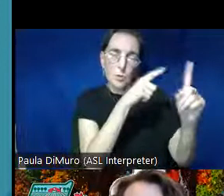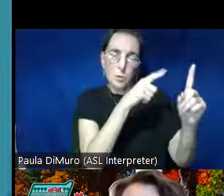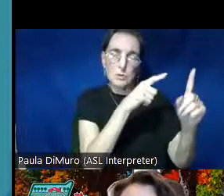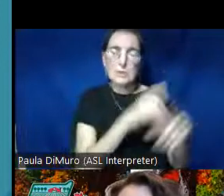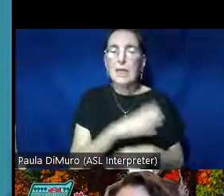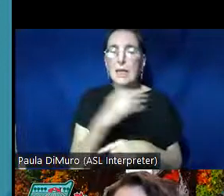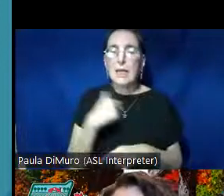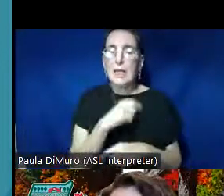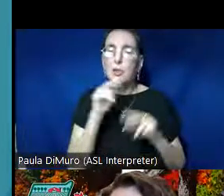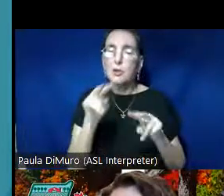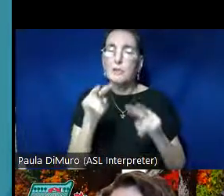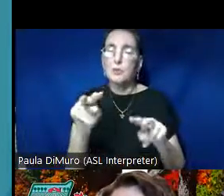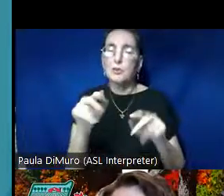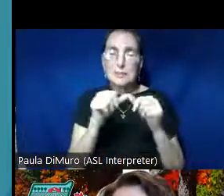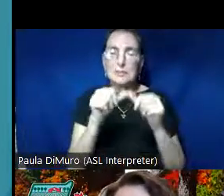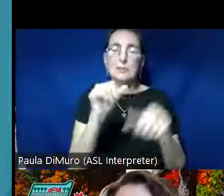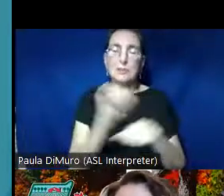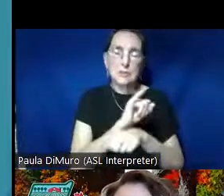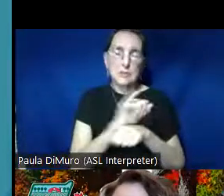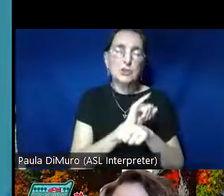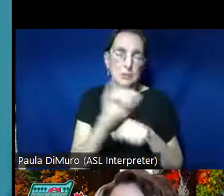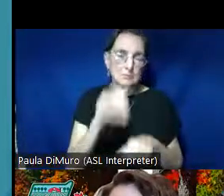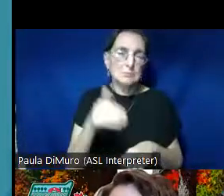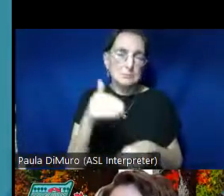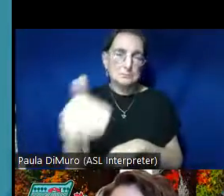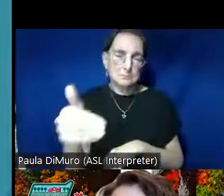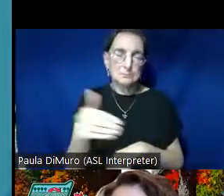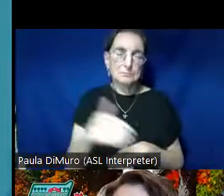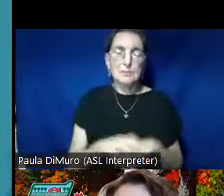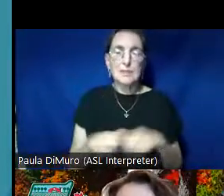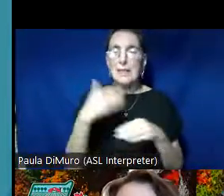pode ajudar-nos a completar o seu objetivo.